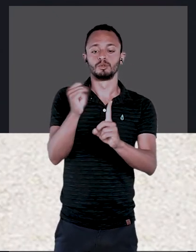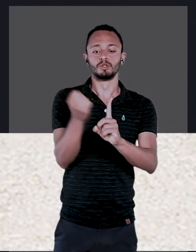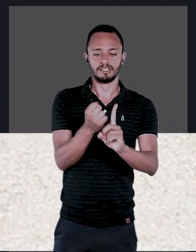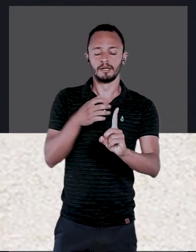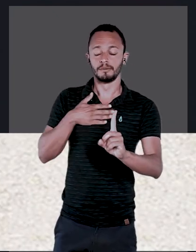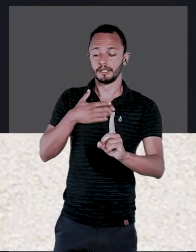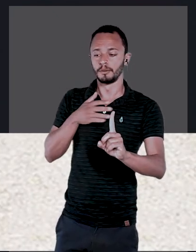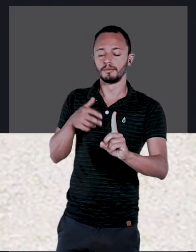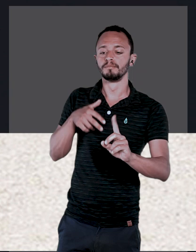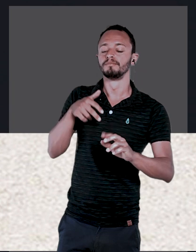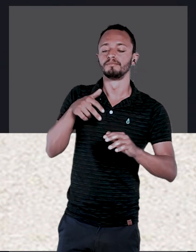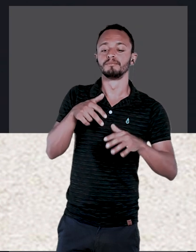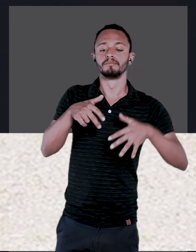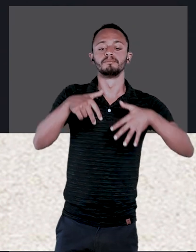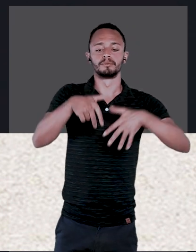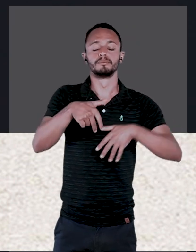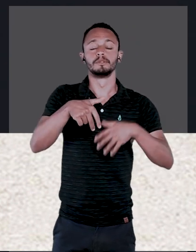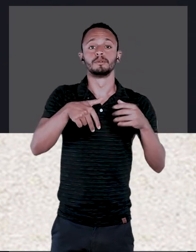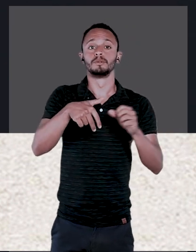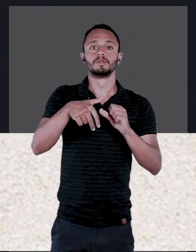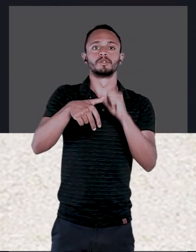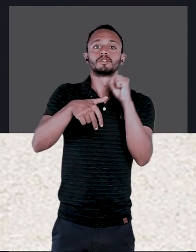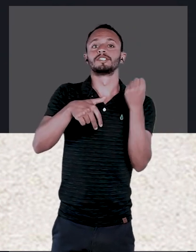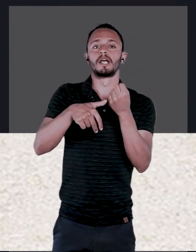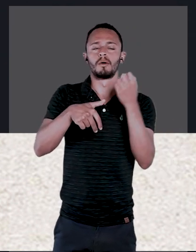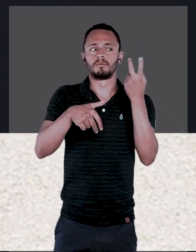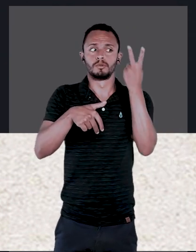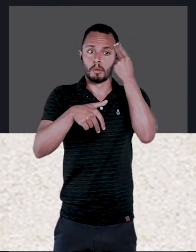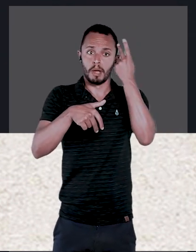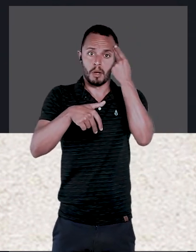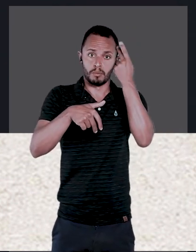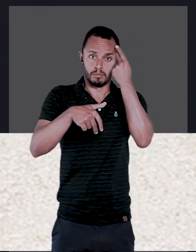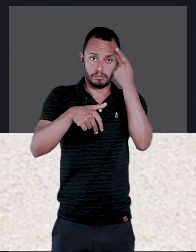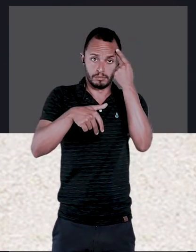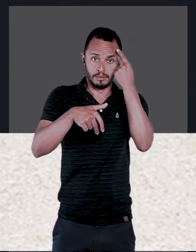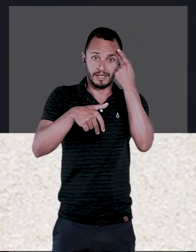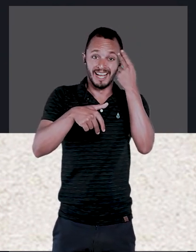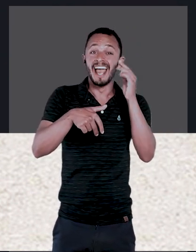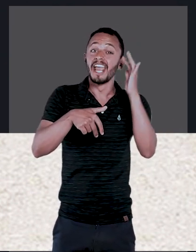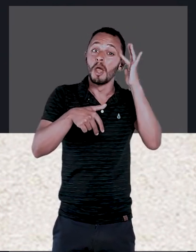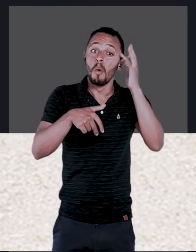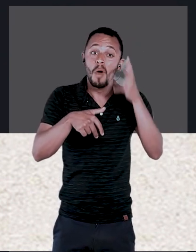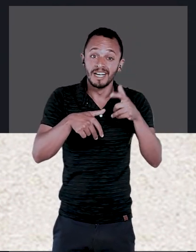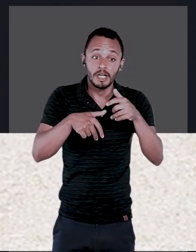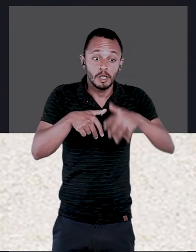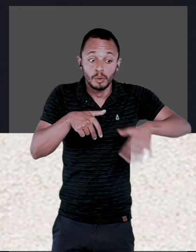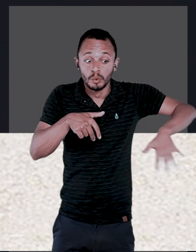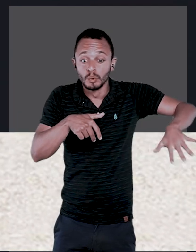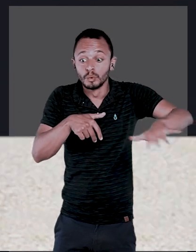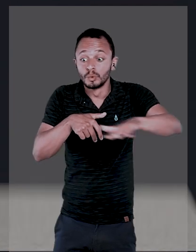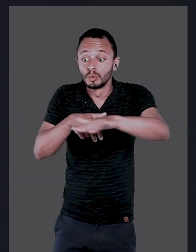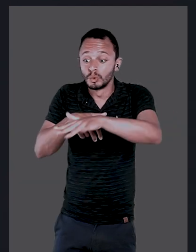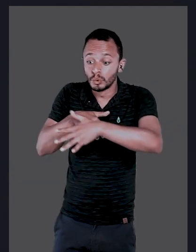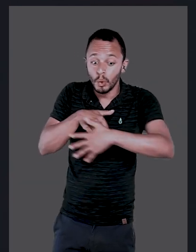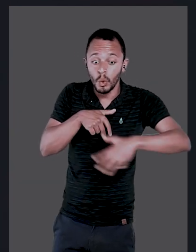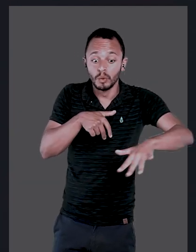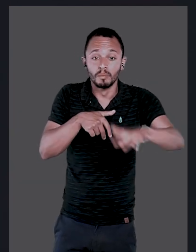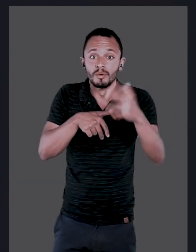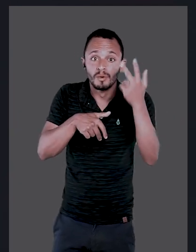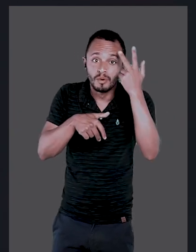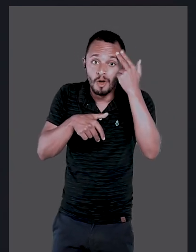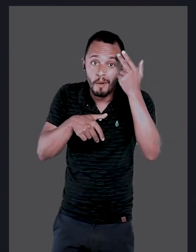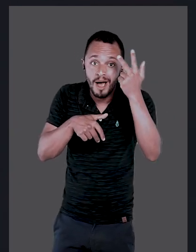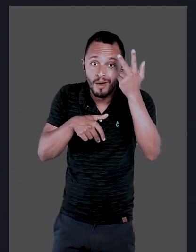normal, a gente pensa que a nossa posição é a posição de toda a gente, de todos.